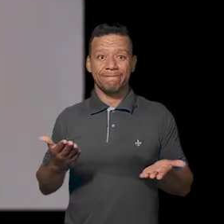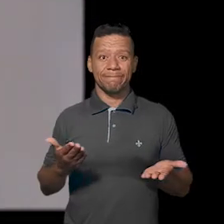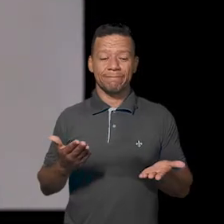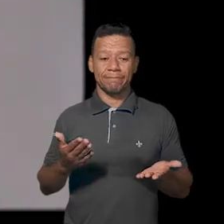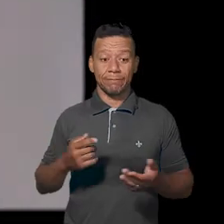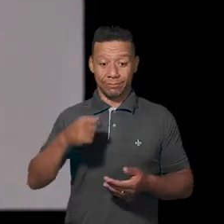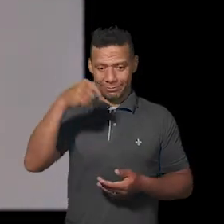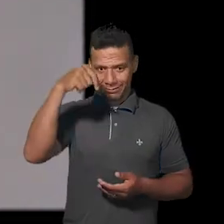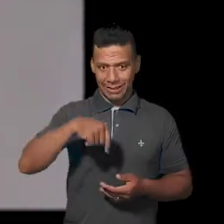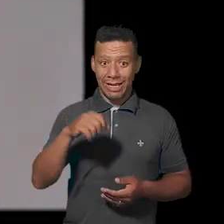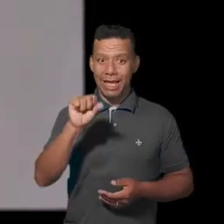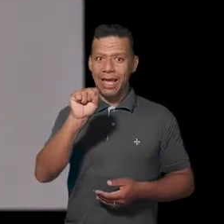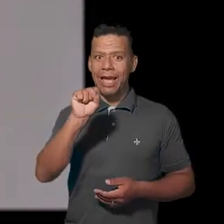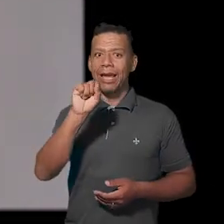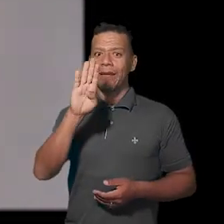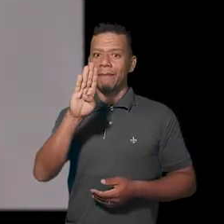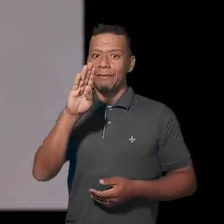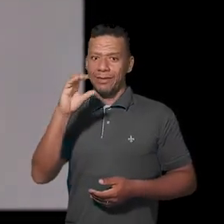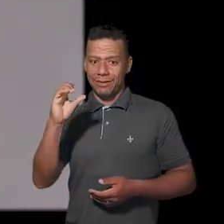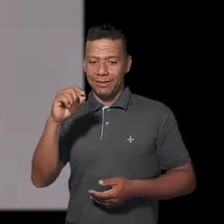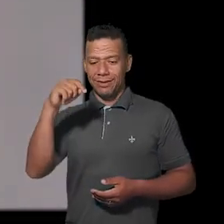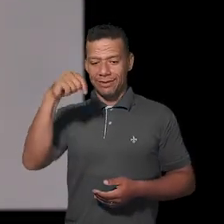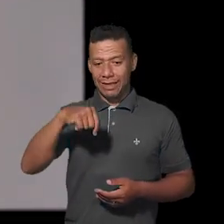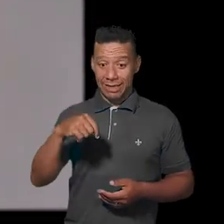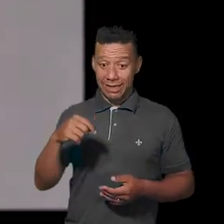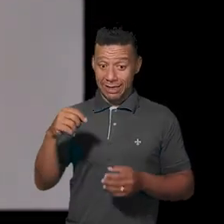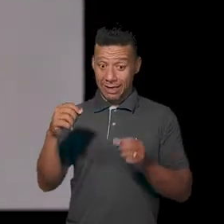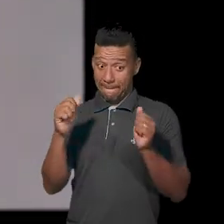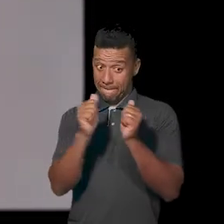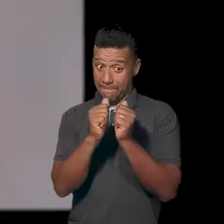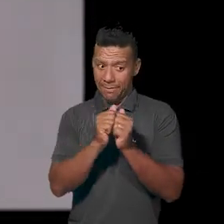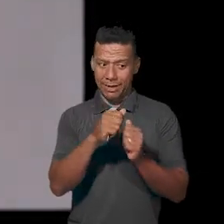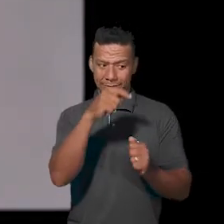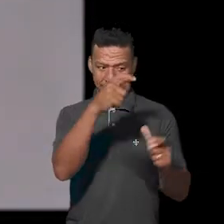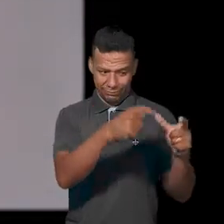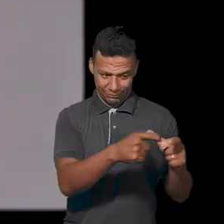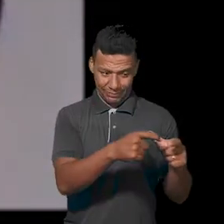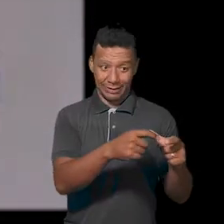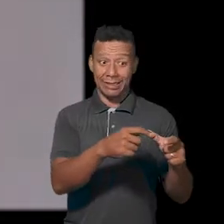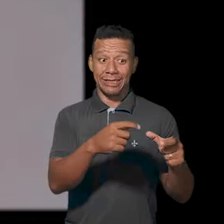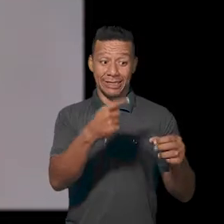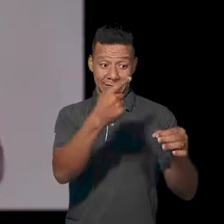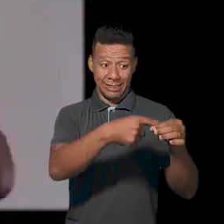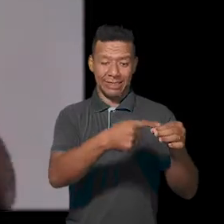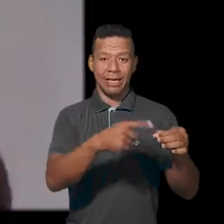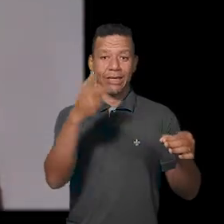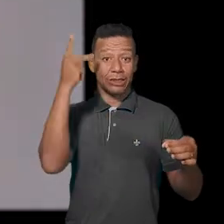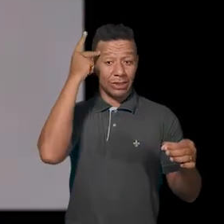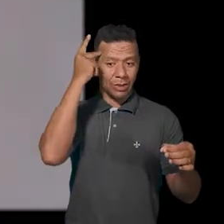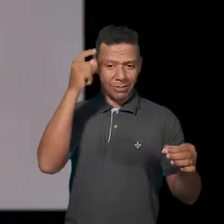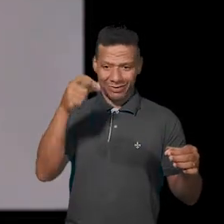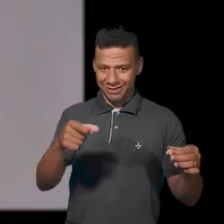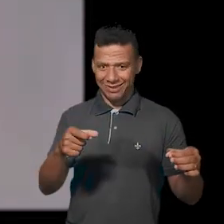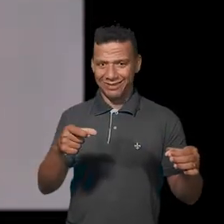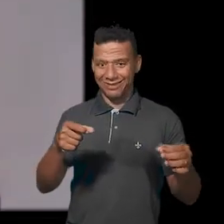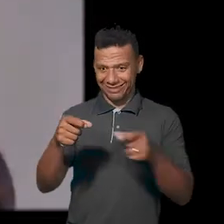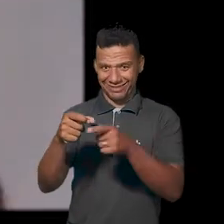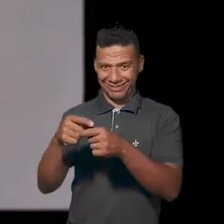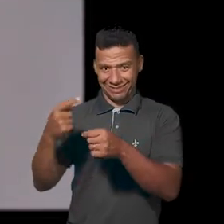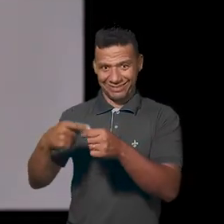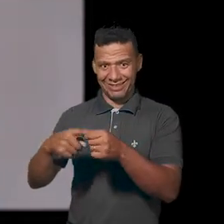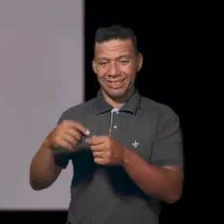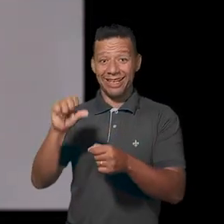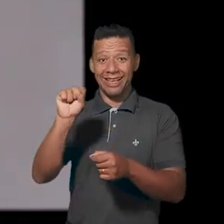São Bernardo é uma cidade que sempre ficou no limbo de São Paulo, né? São Paulo acontece tudo, tem todos os tipos de ações